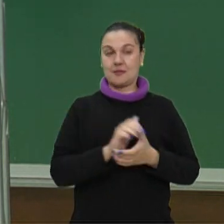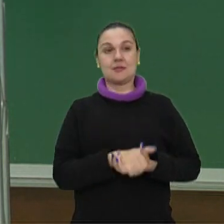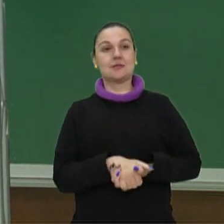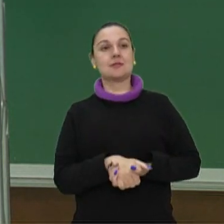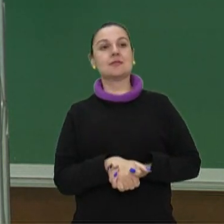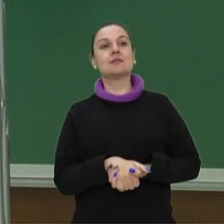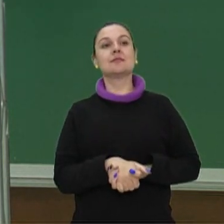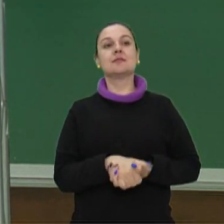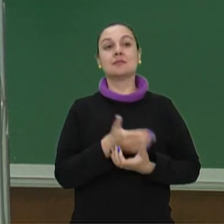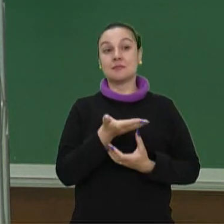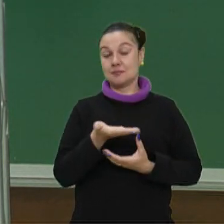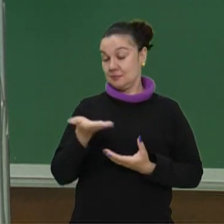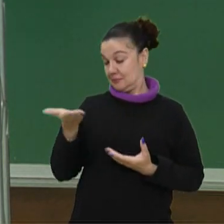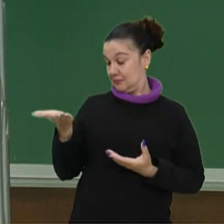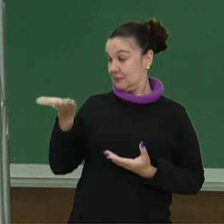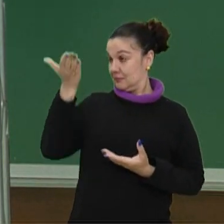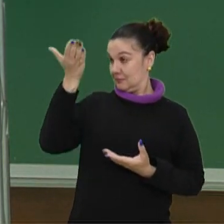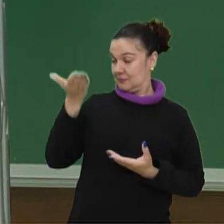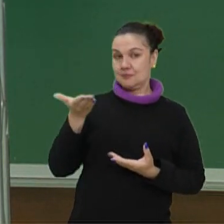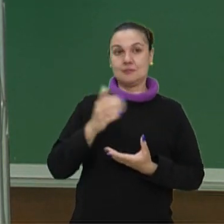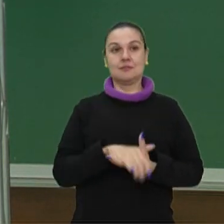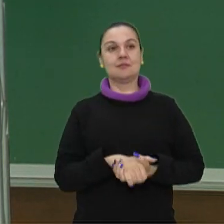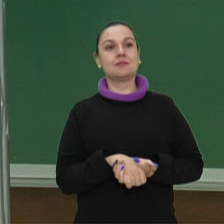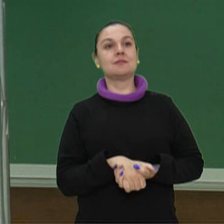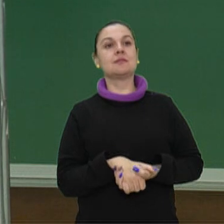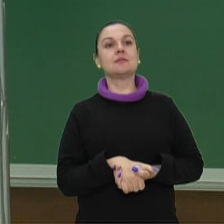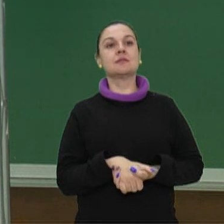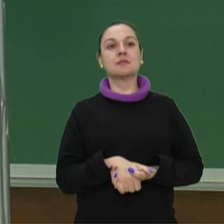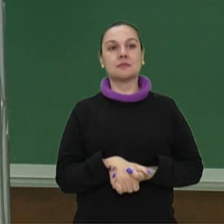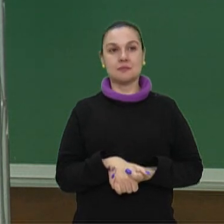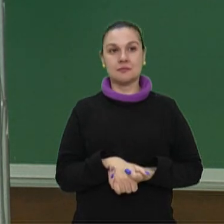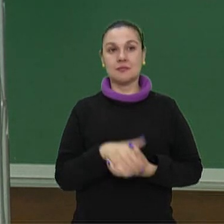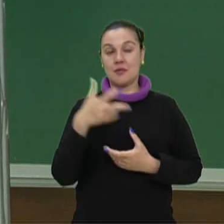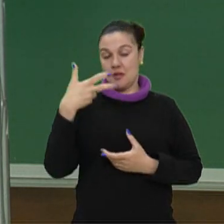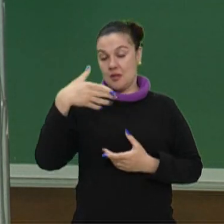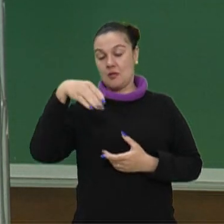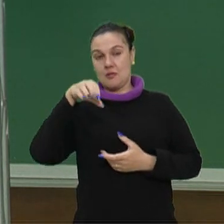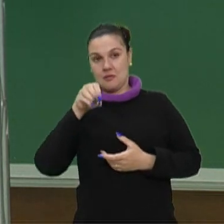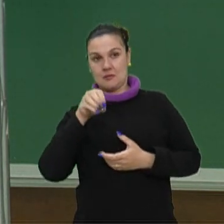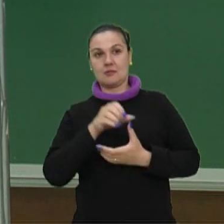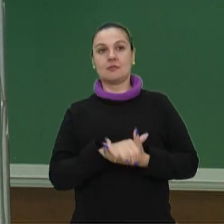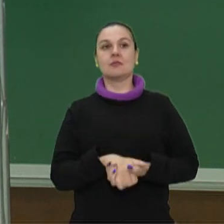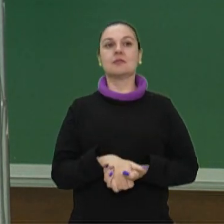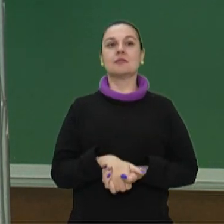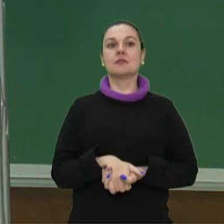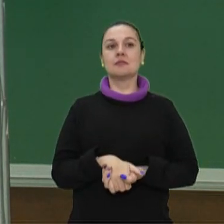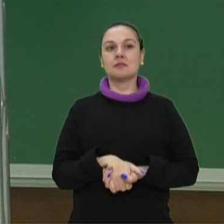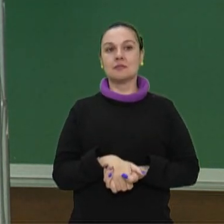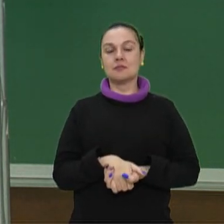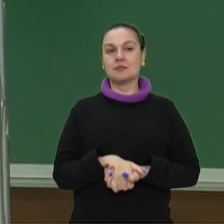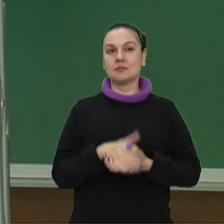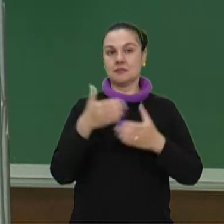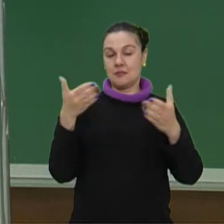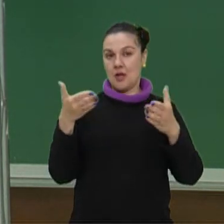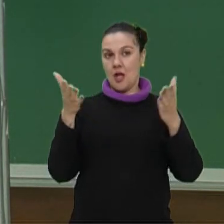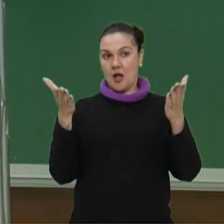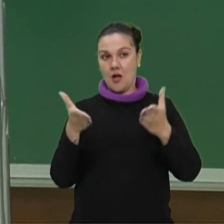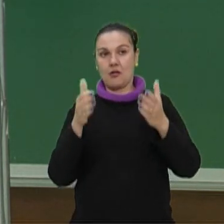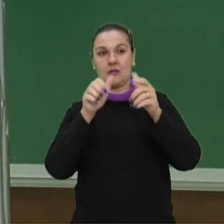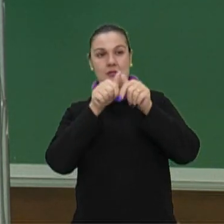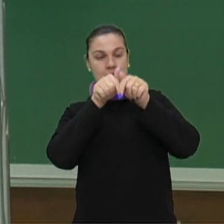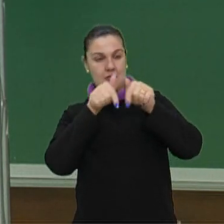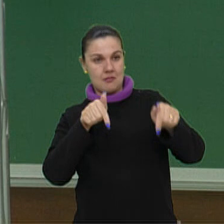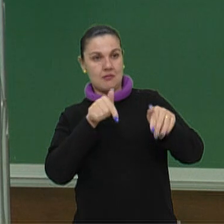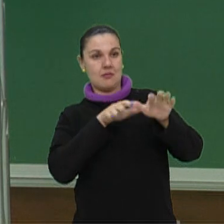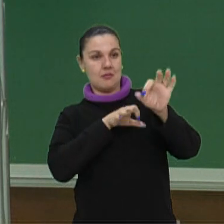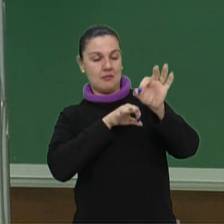aparecer do outro lado negativo, né? Vai ficar menos 180, igual a zero. Então, agora sim eu tenho minha equação